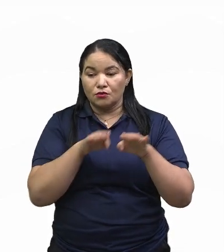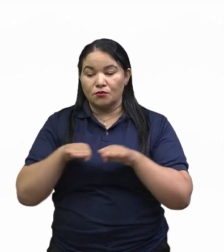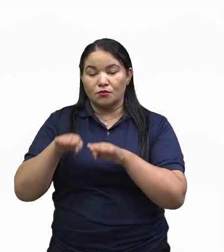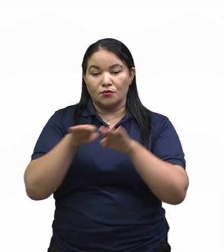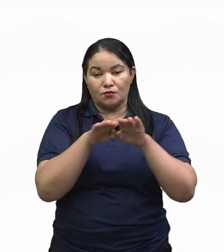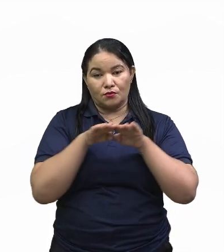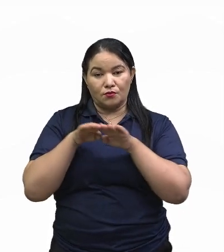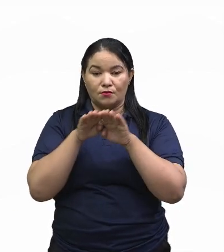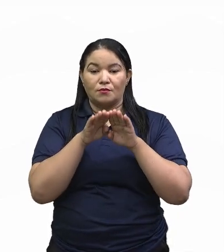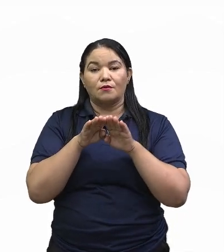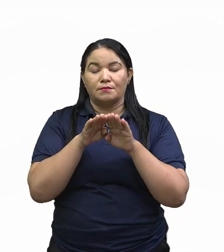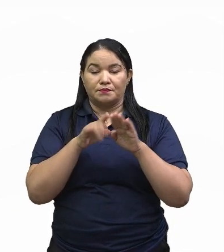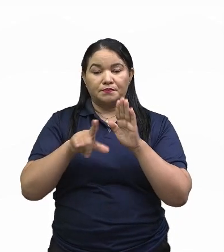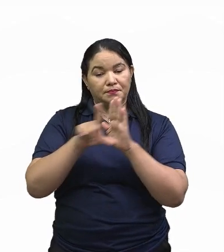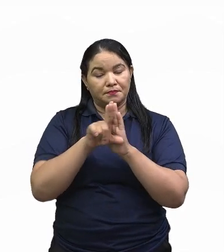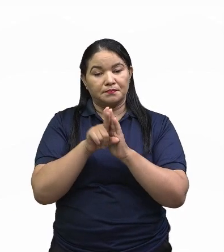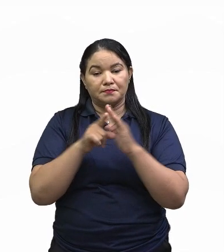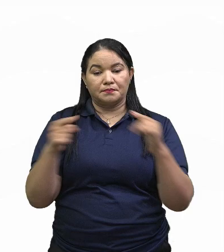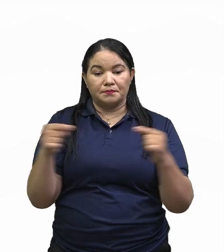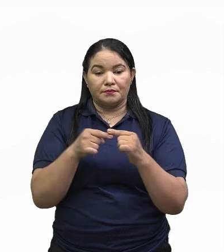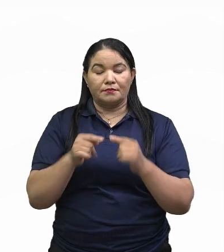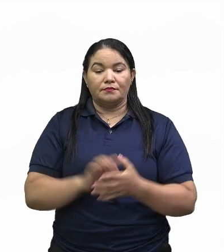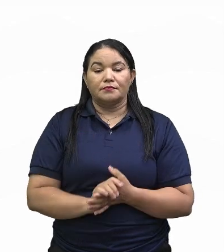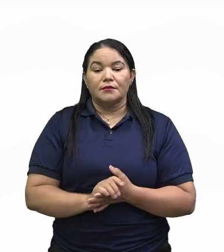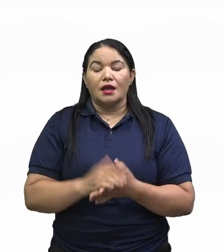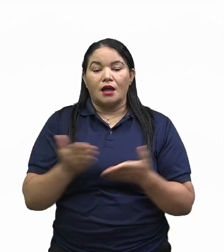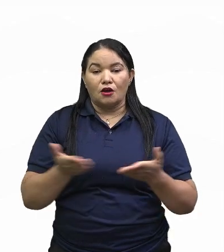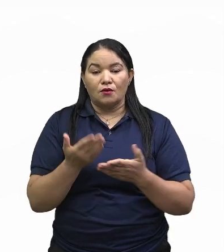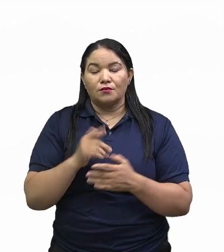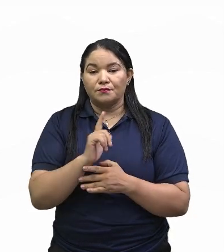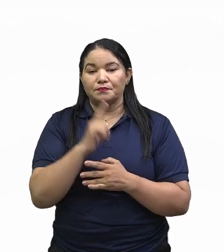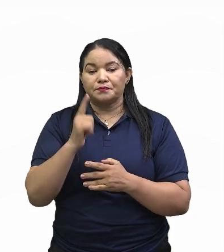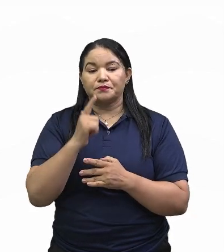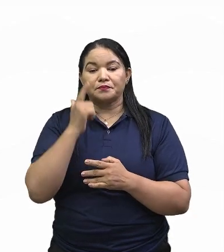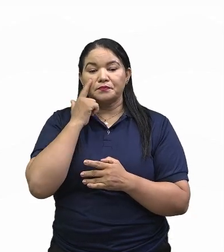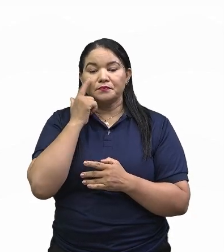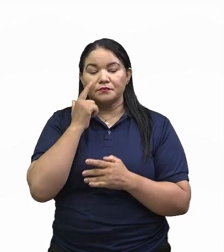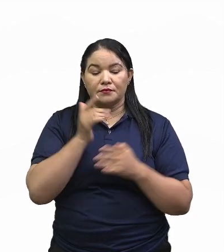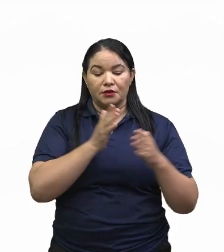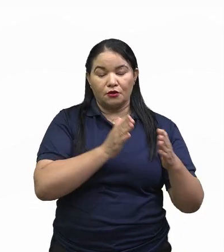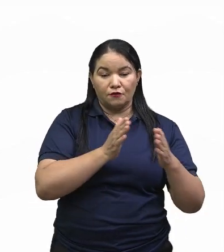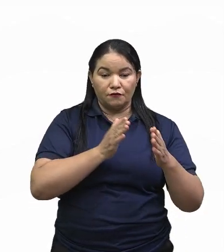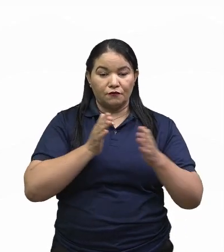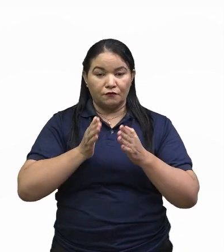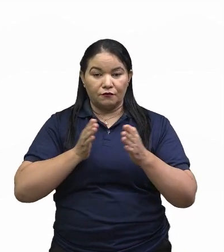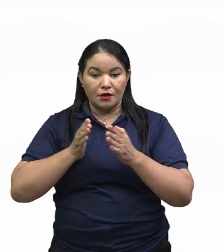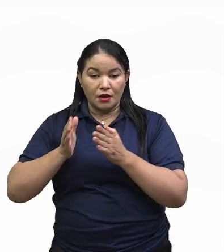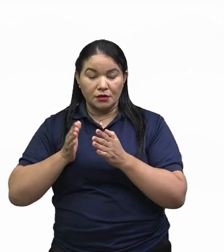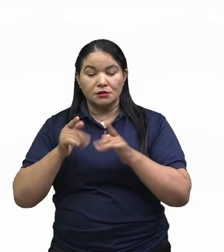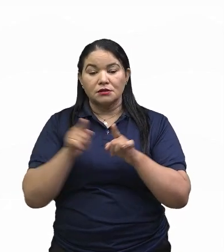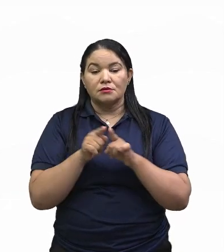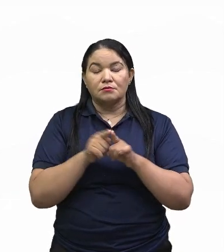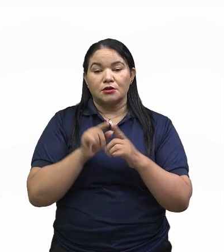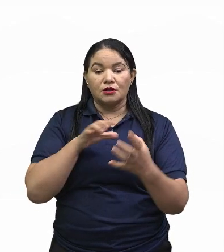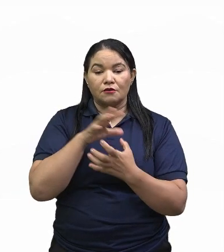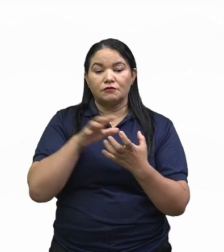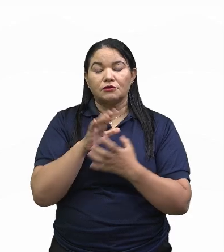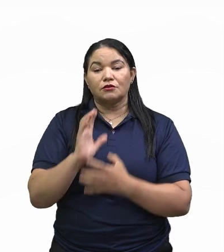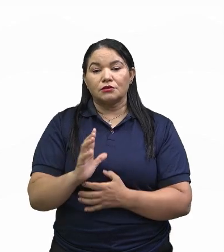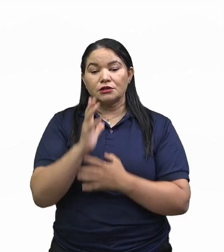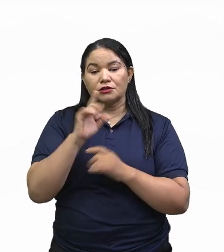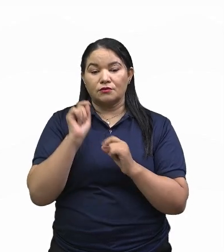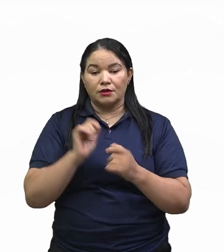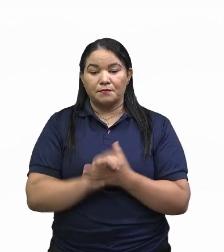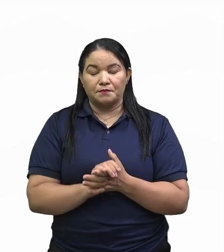a lei. E aí a gente entra aqui nas fases da Revolução, né? Quando ocorreu ali a